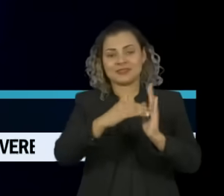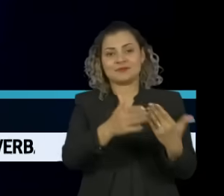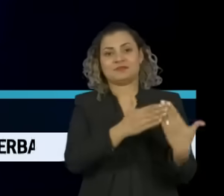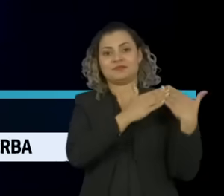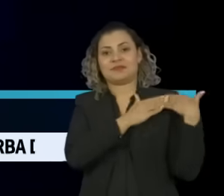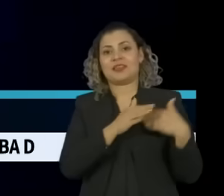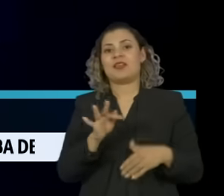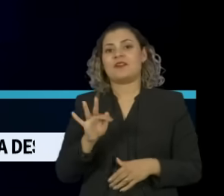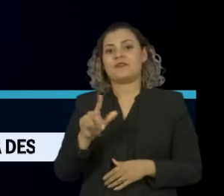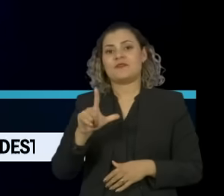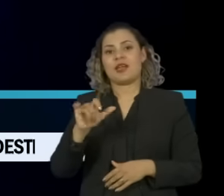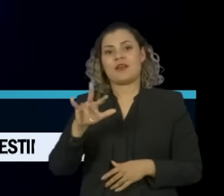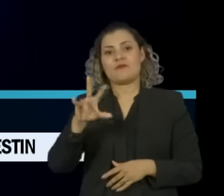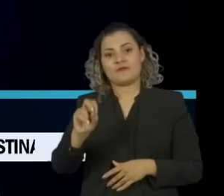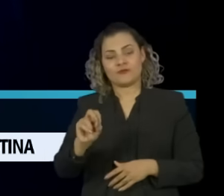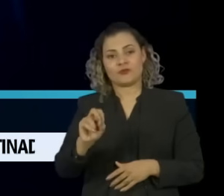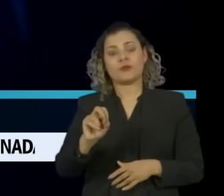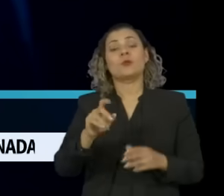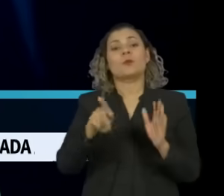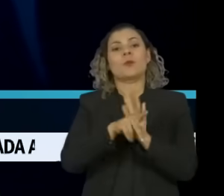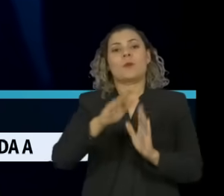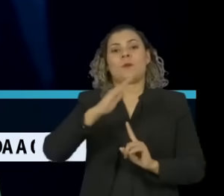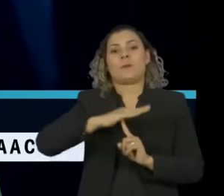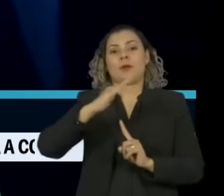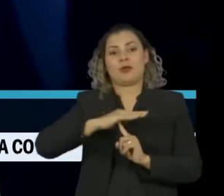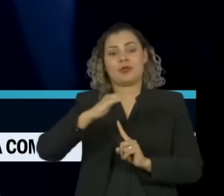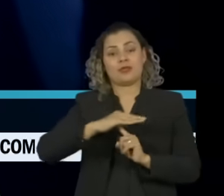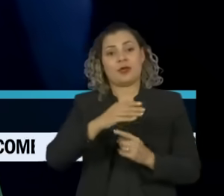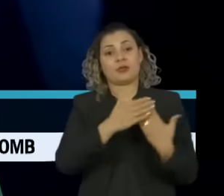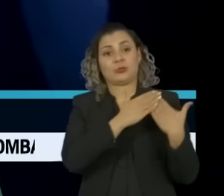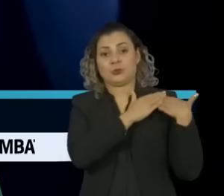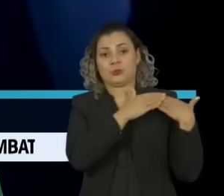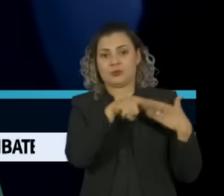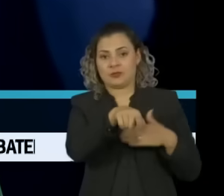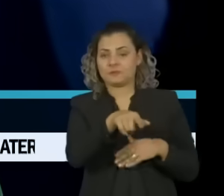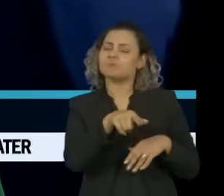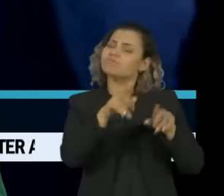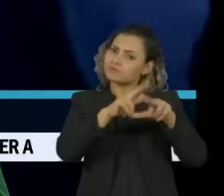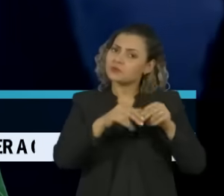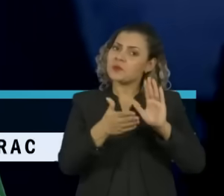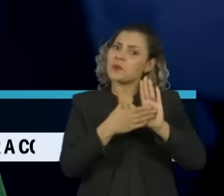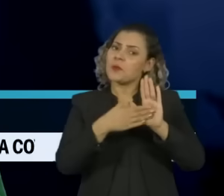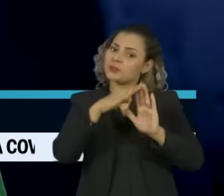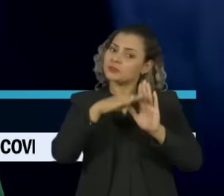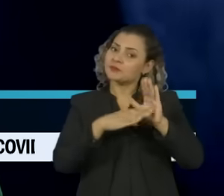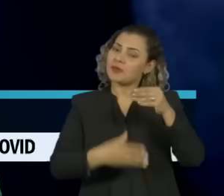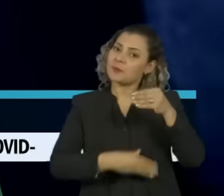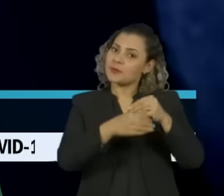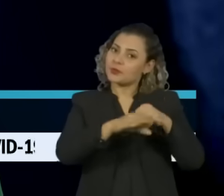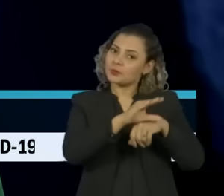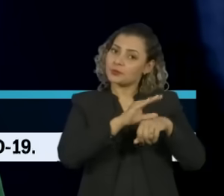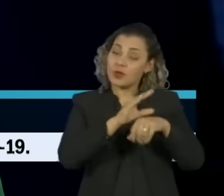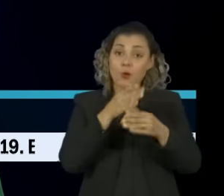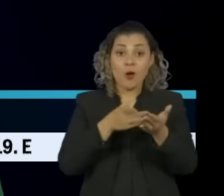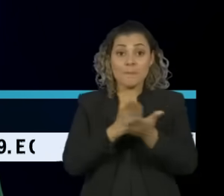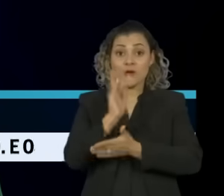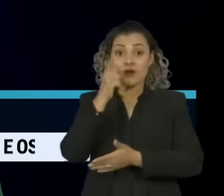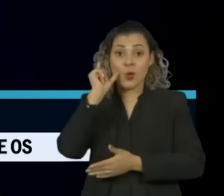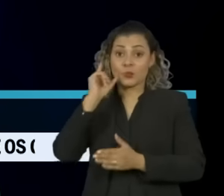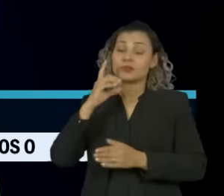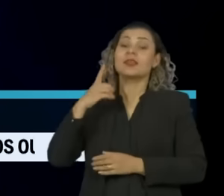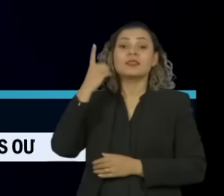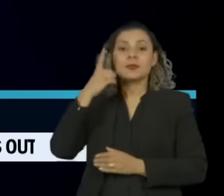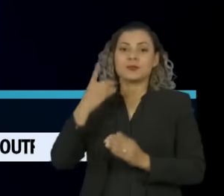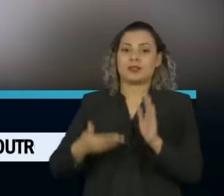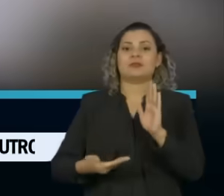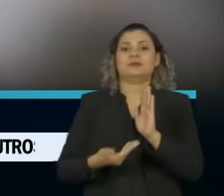Flávio Arns, da Rede do Paraná. Os senadores devem confirmar mesmo a proposta de emenda constitucional aprovada ontem pelos deputados em